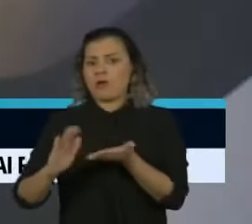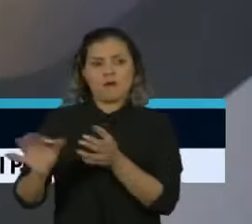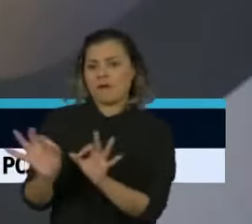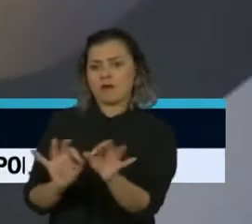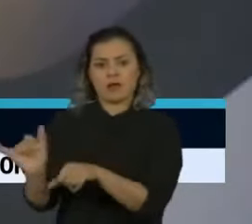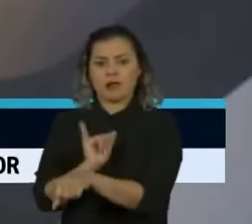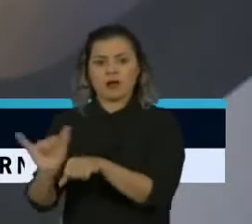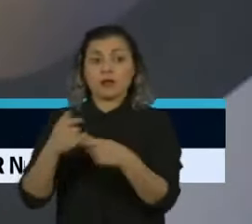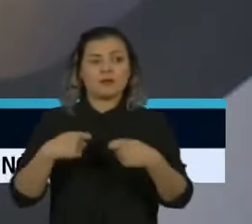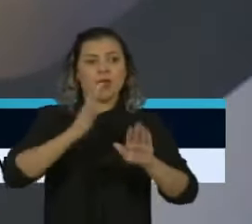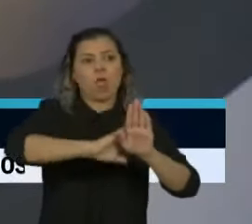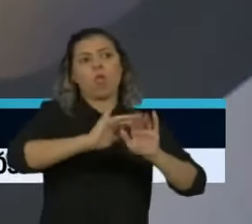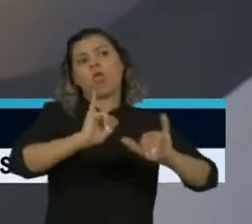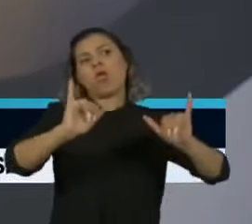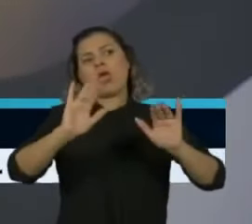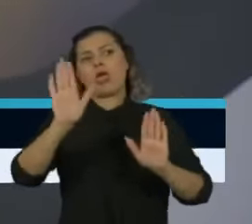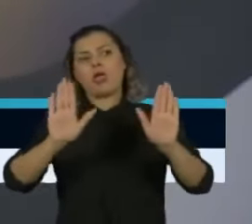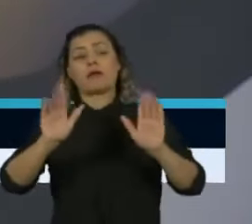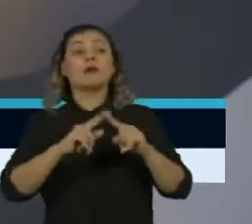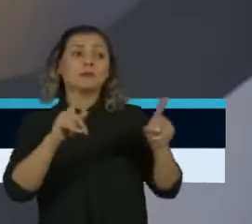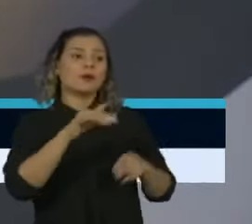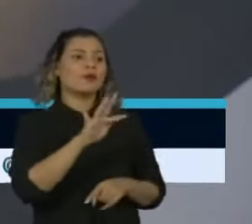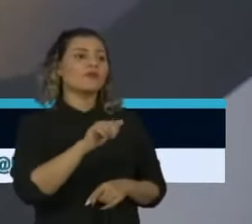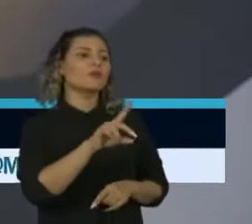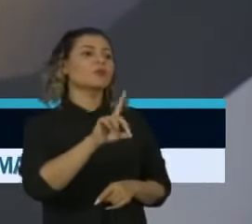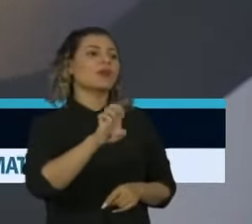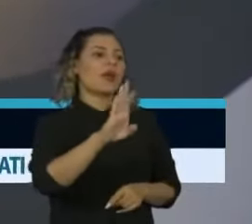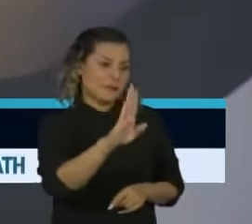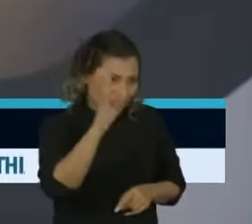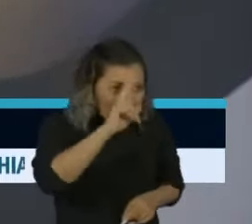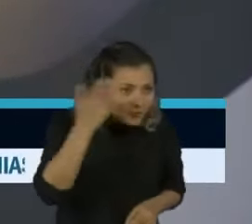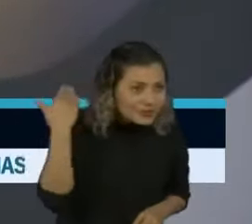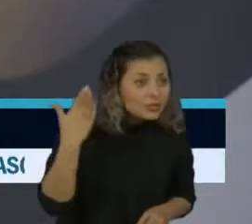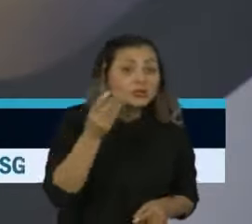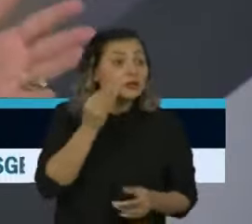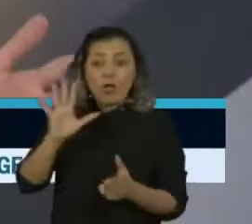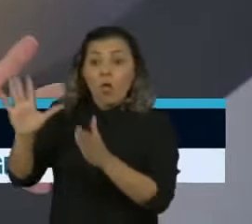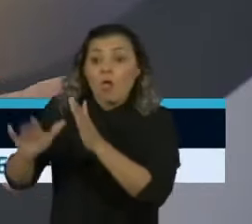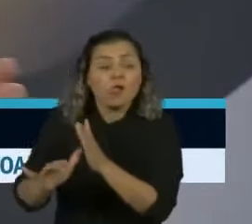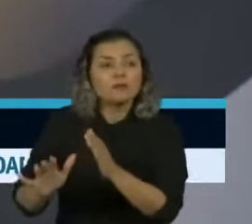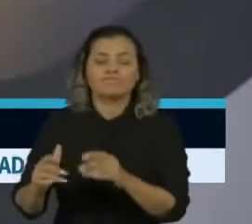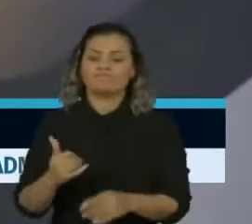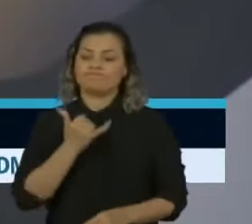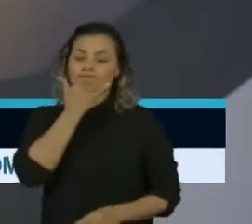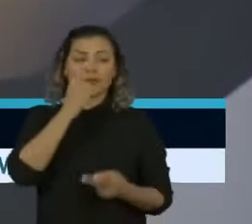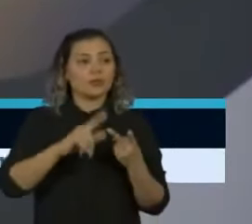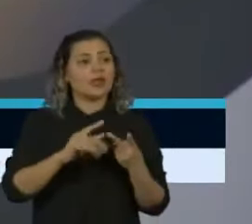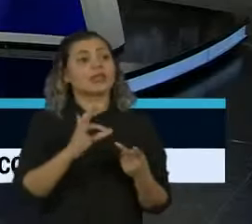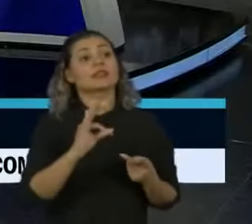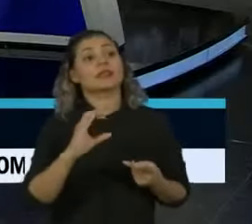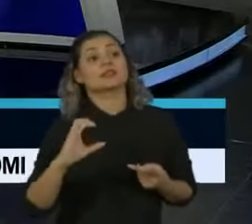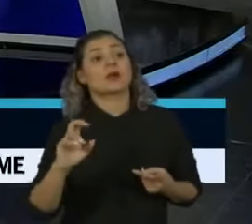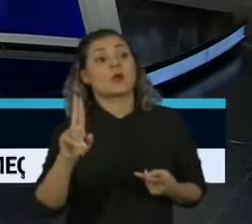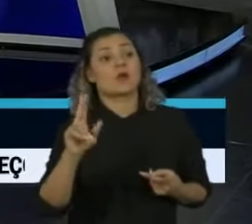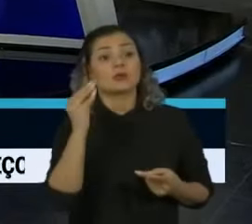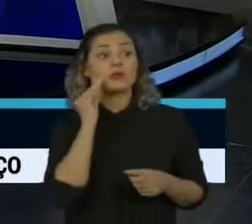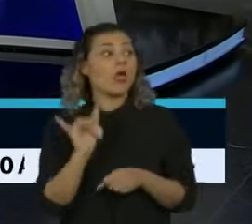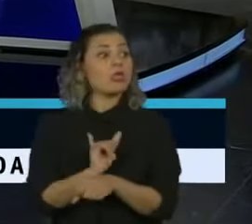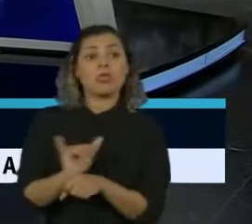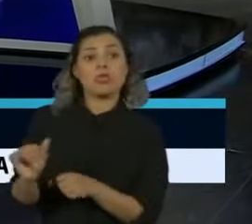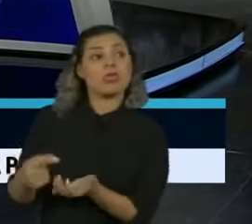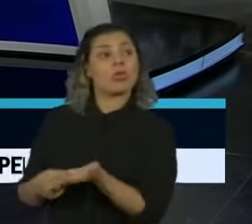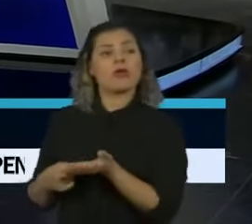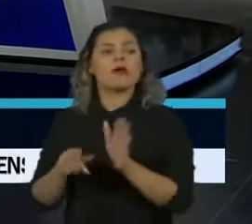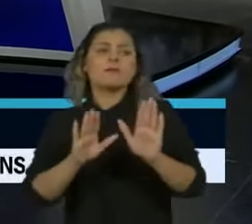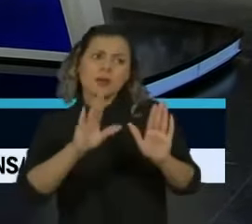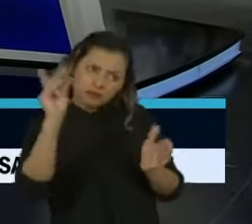gastos. Eles tentaram fazer isso no Fundeb, tirar dinheiro do Fundeb, já foram para o Tribunal de Contas da União ver como dar um jeitinho nisso.